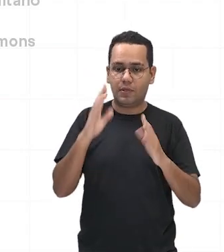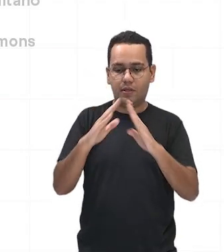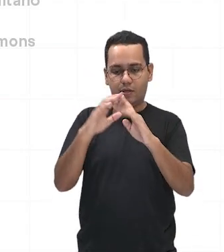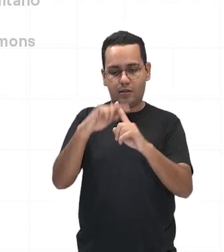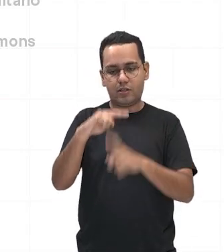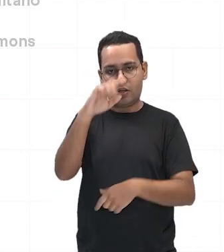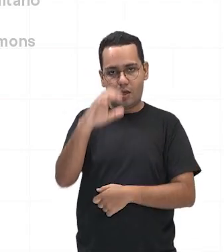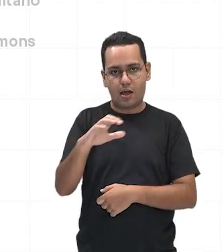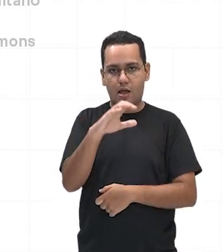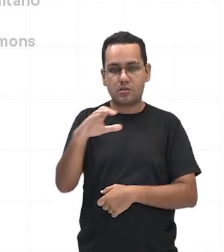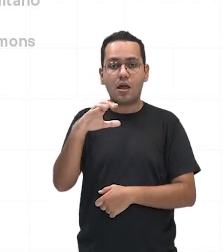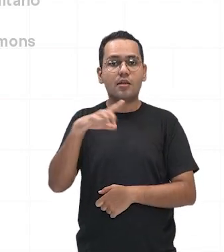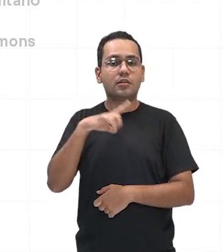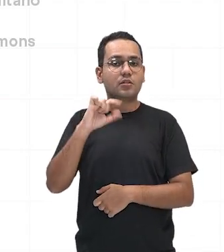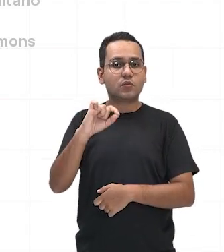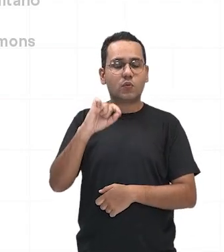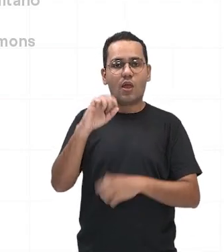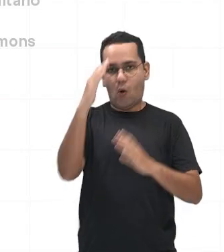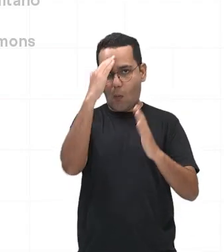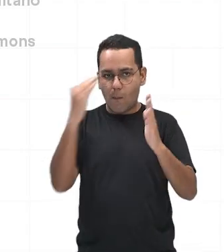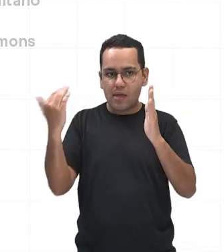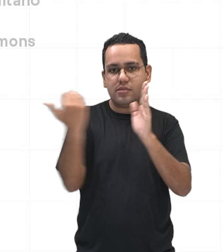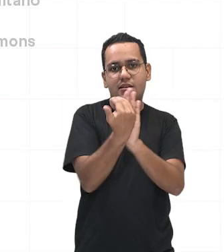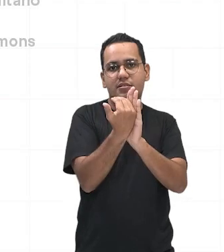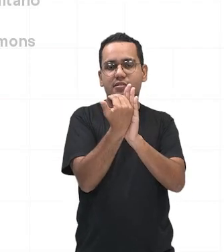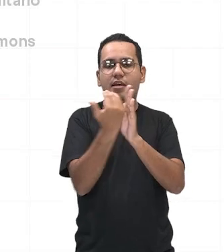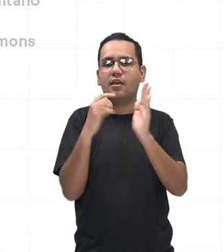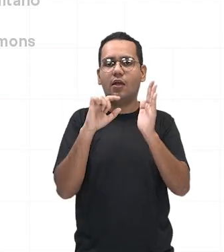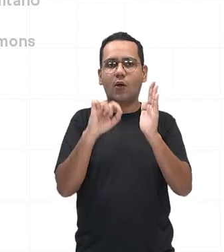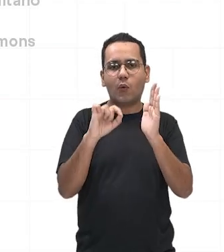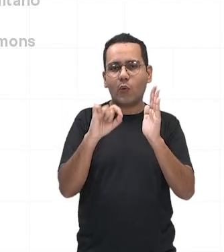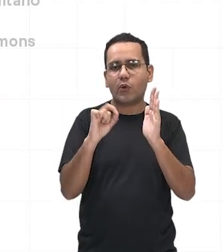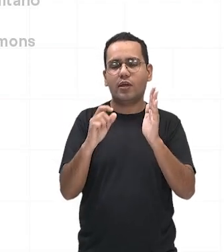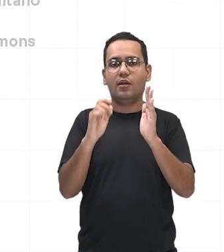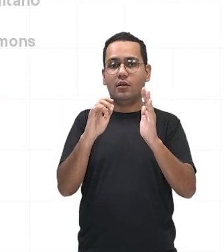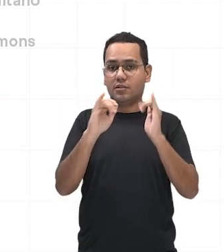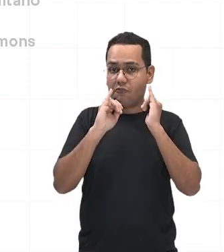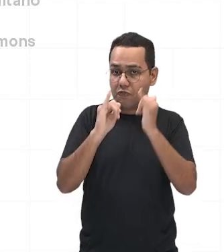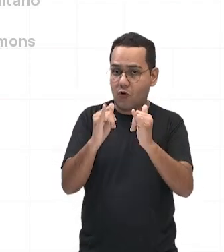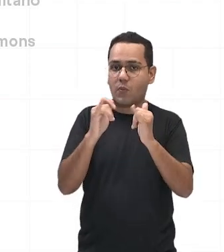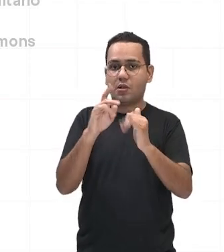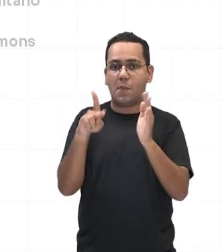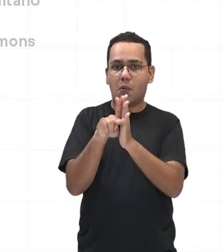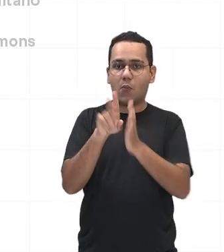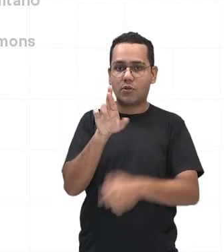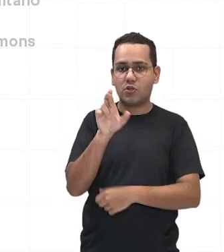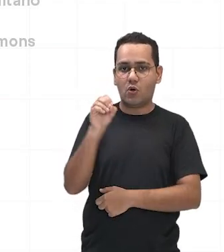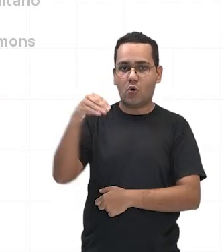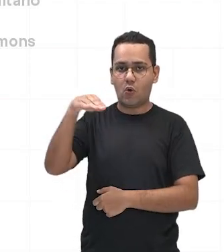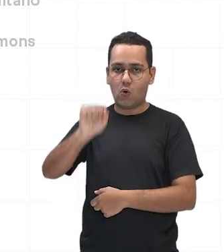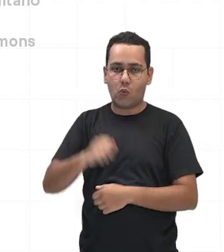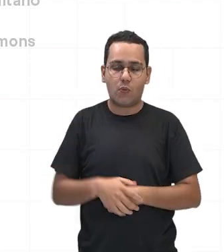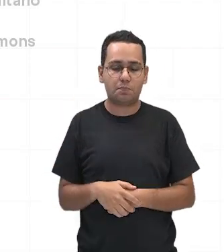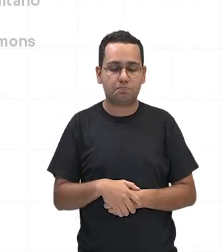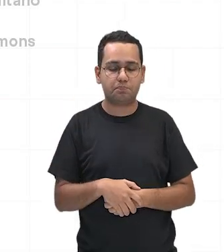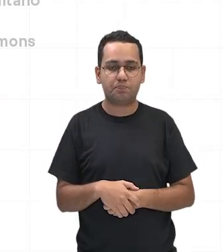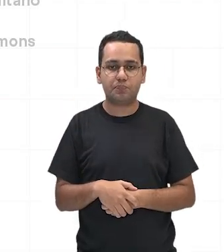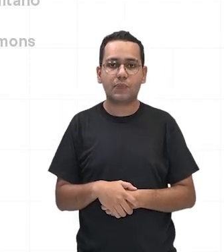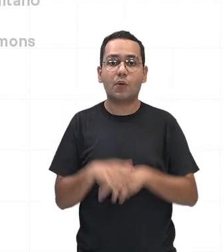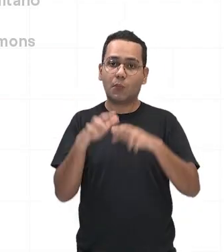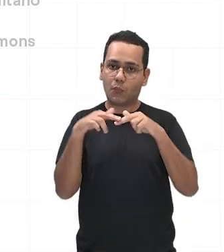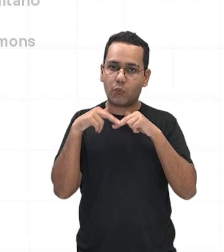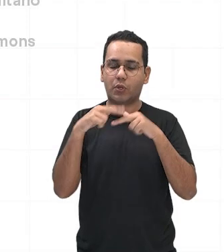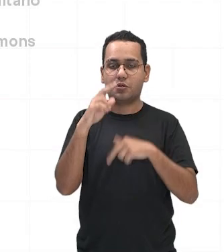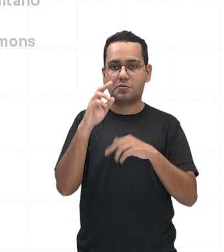então, às ordens de Roma. Então, o Papa, ele é o bispo de Roma, ele é, então, o sucessor de São Pedro, o